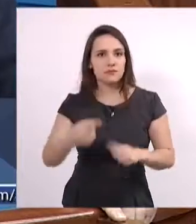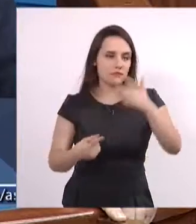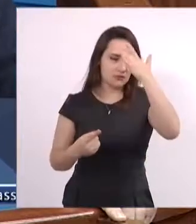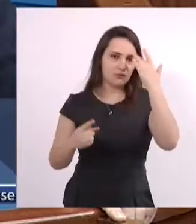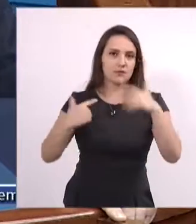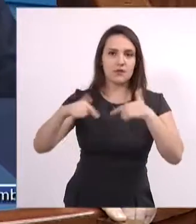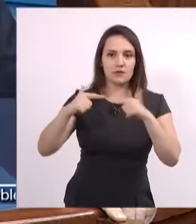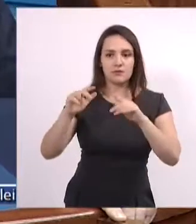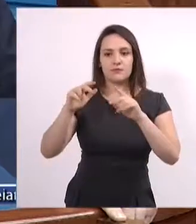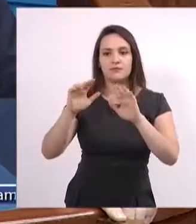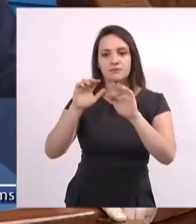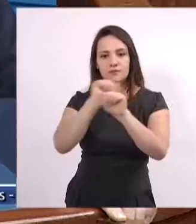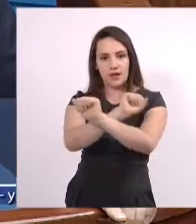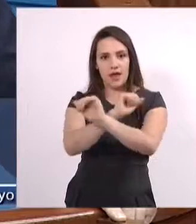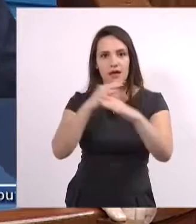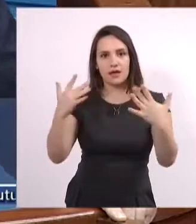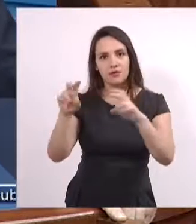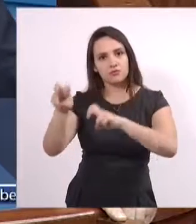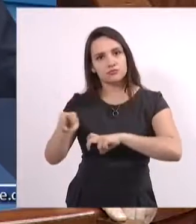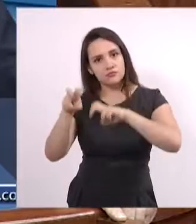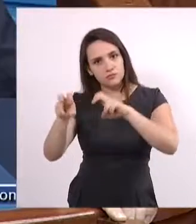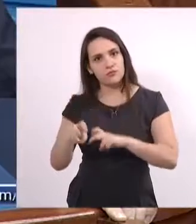familiares do Mato Grosso do Sul.